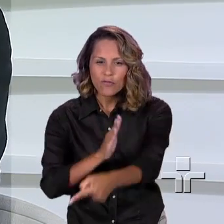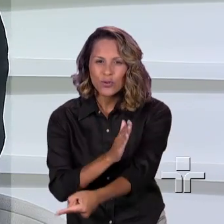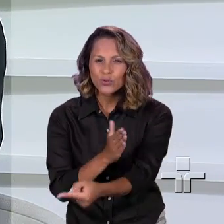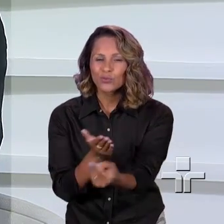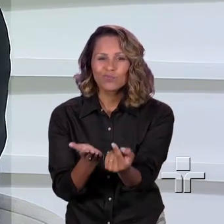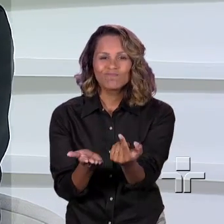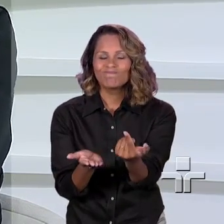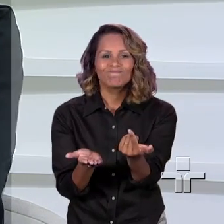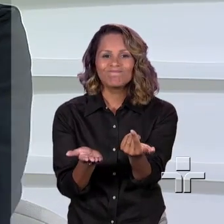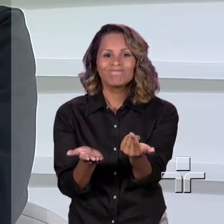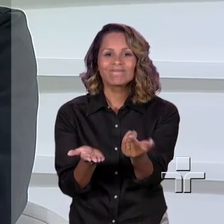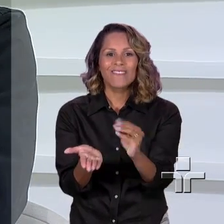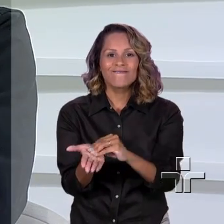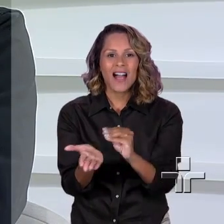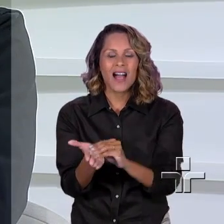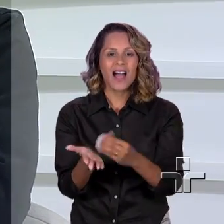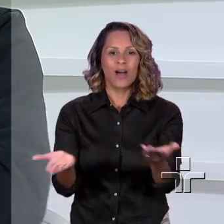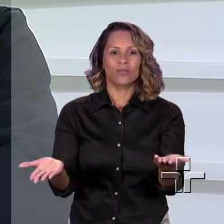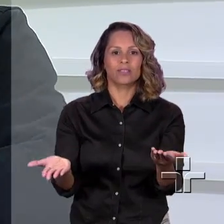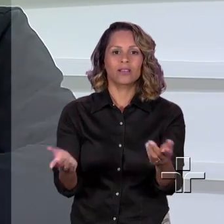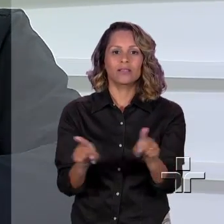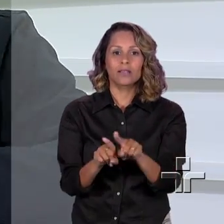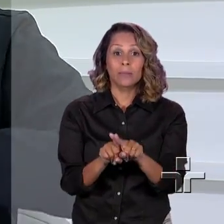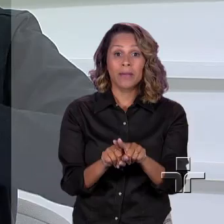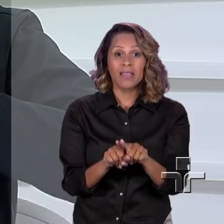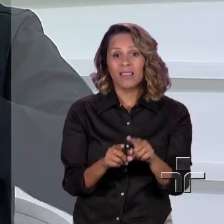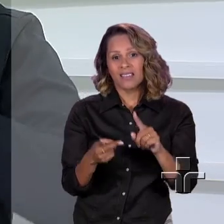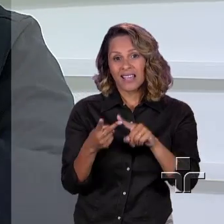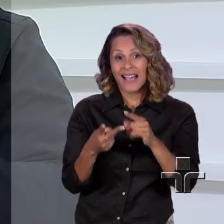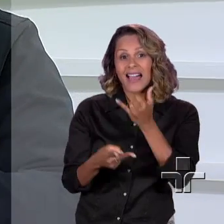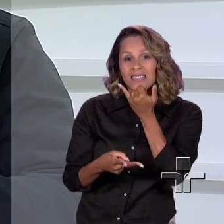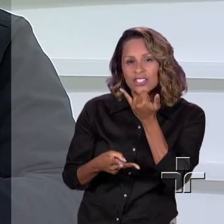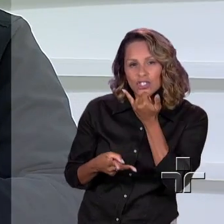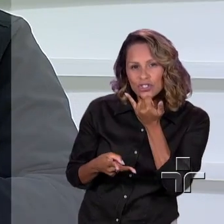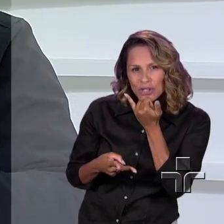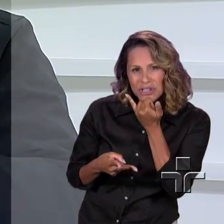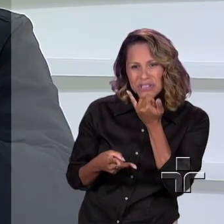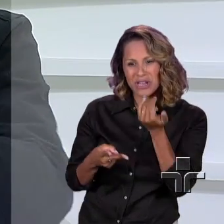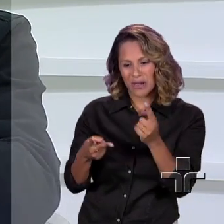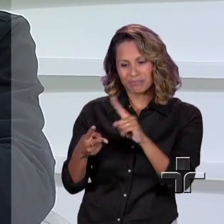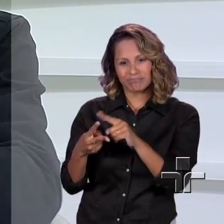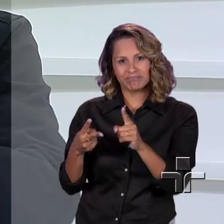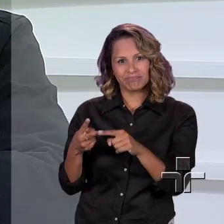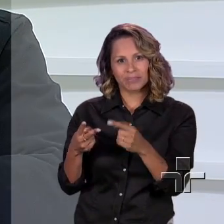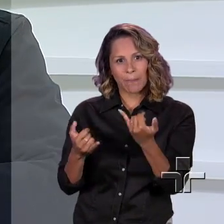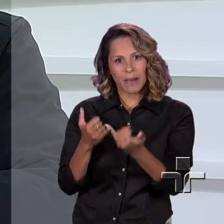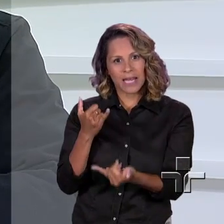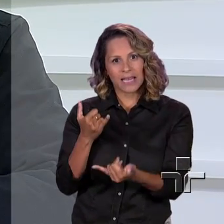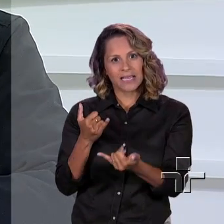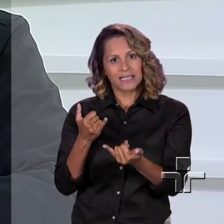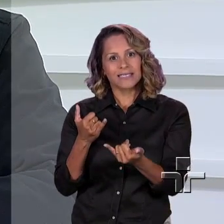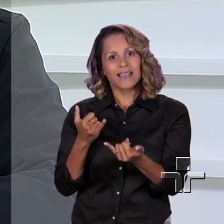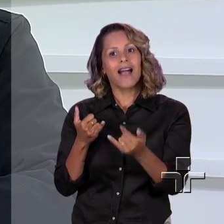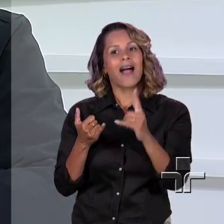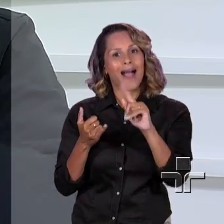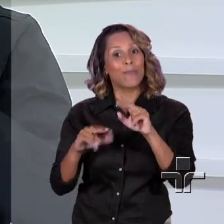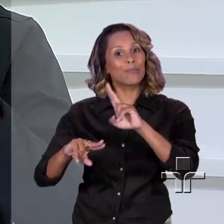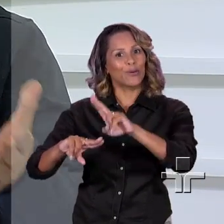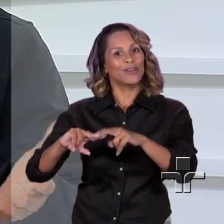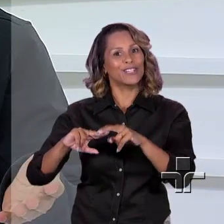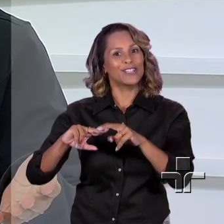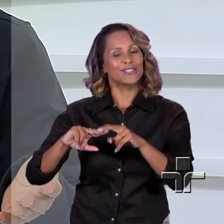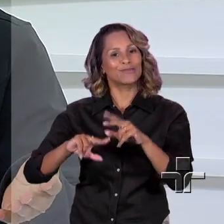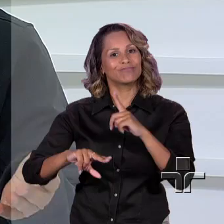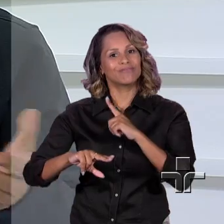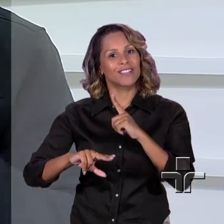gente fez, ela que explica esse retorno de um candidato a qual você se referiu há pouco, que defende